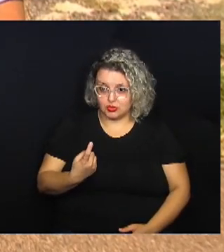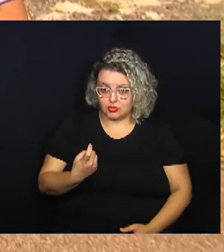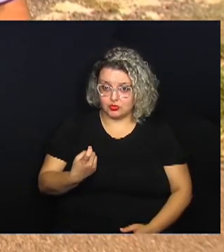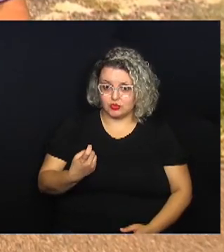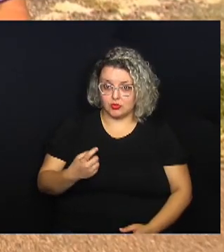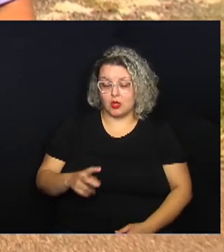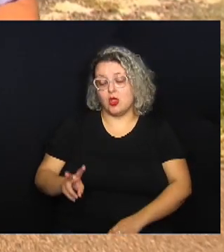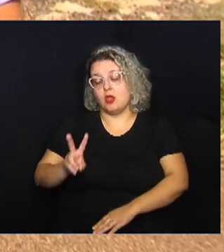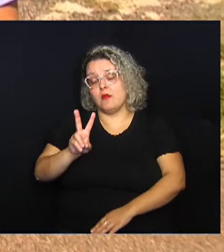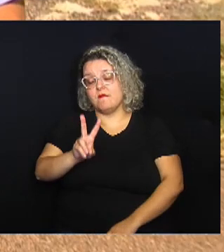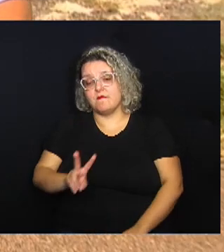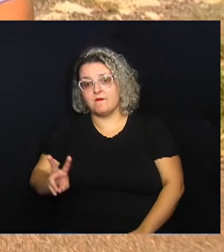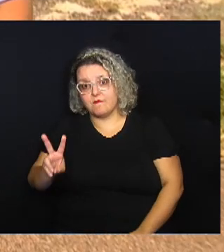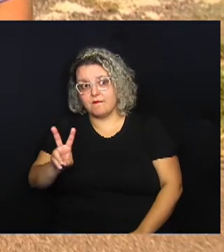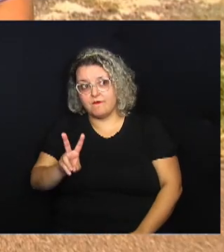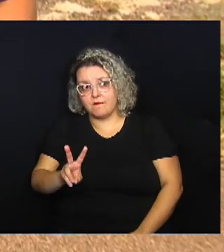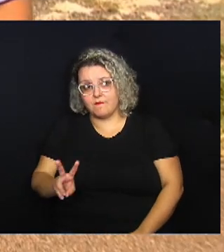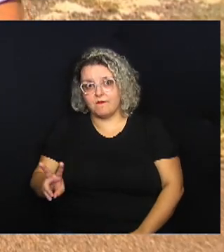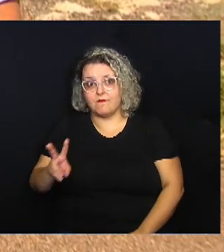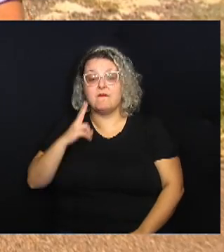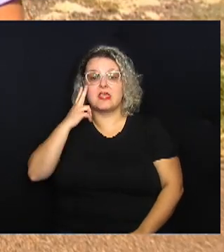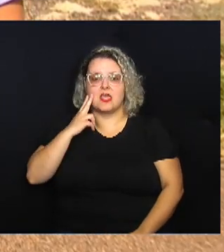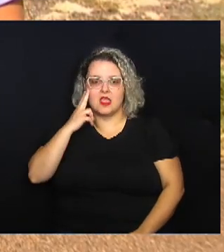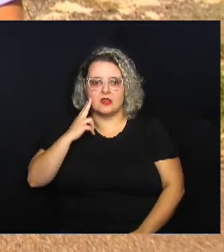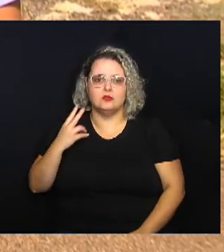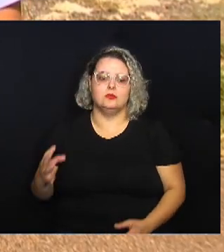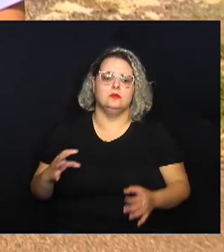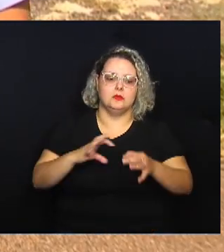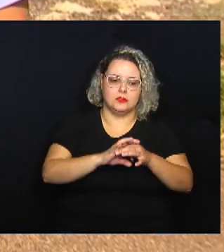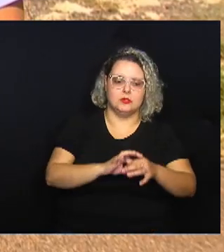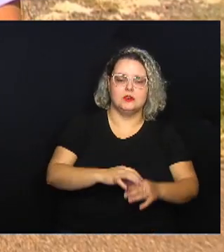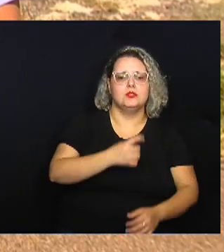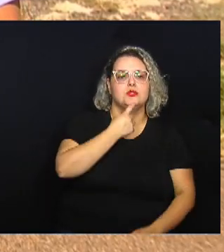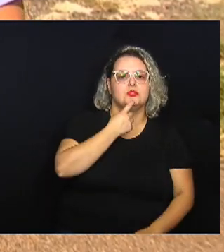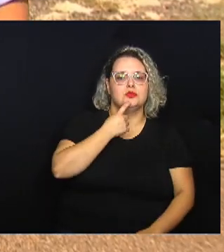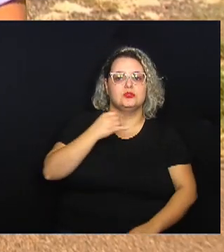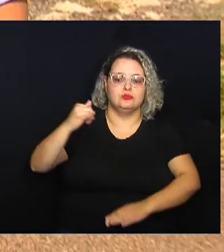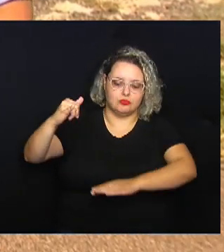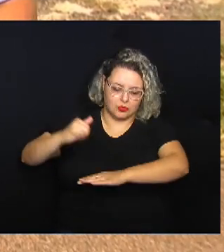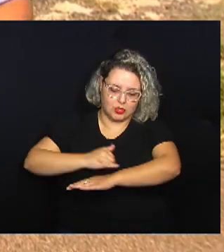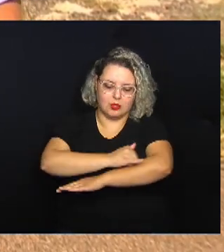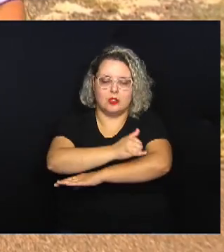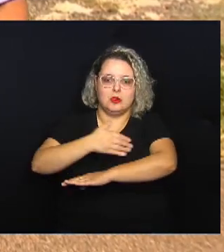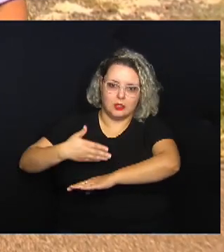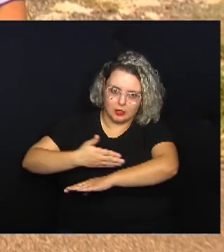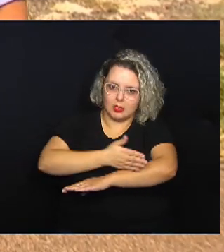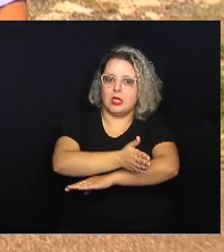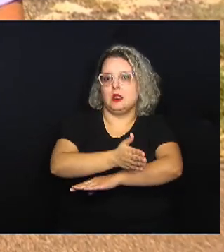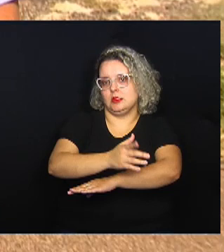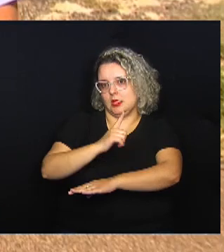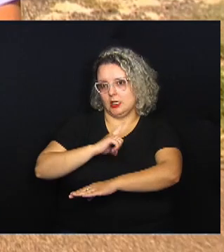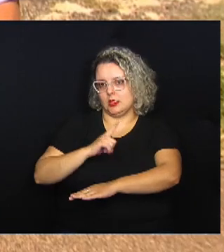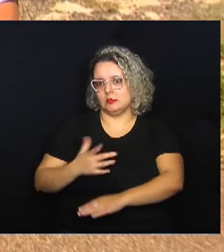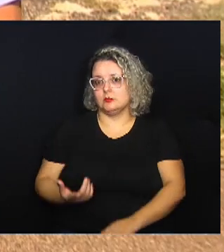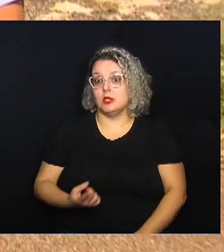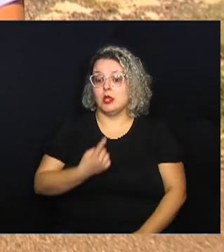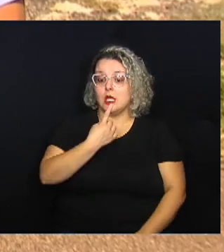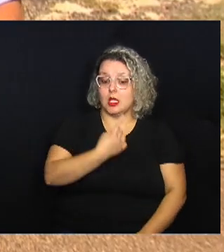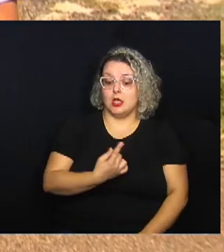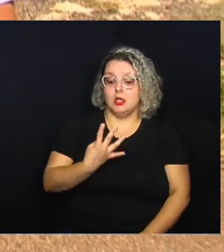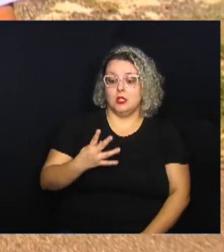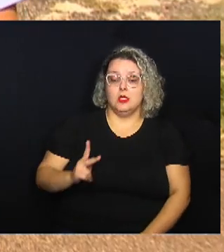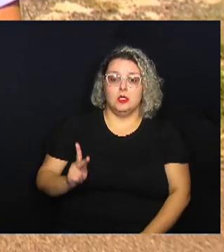a Campinas e dá acesso ainda ao Aeroporto Internacional de Viracopos ela tem apenas 14